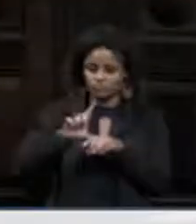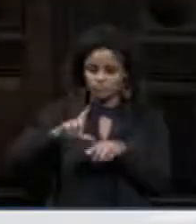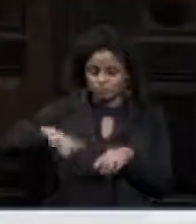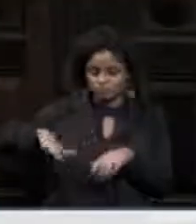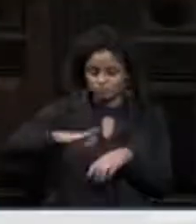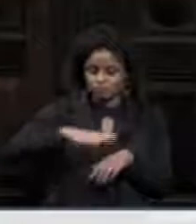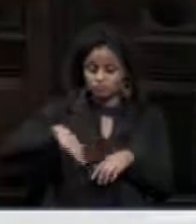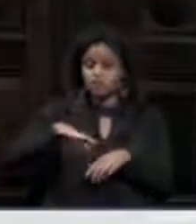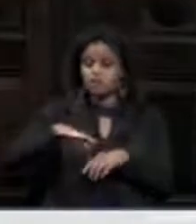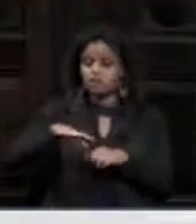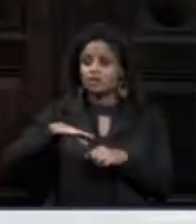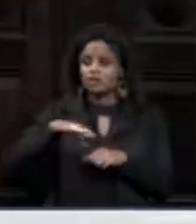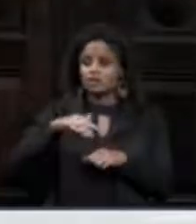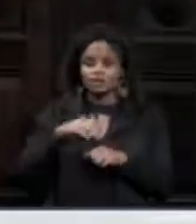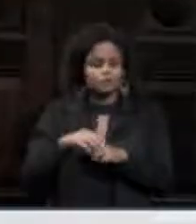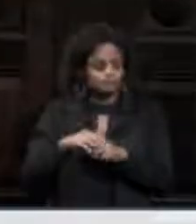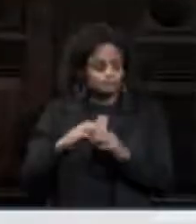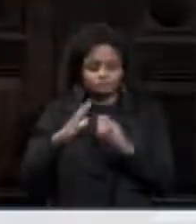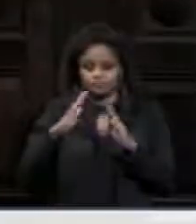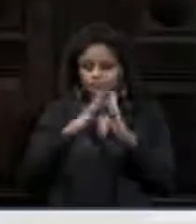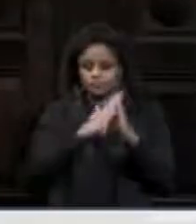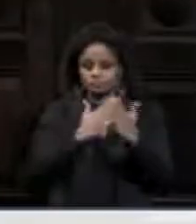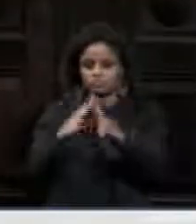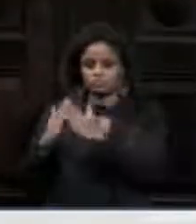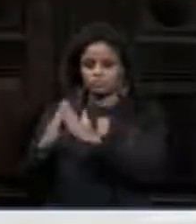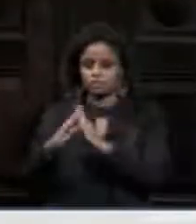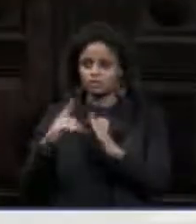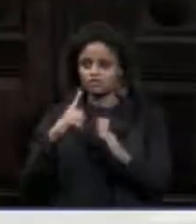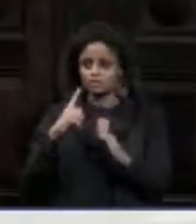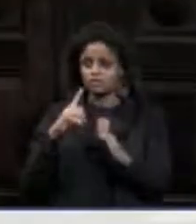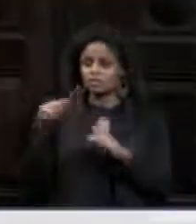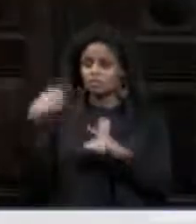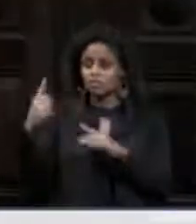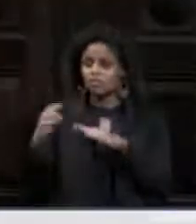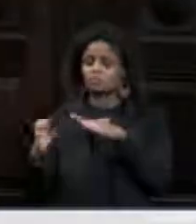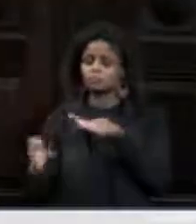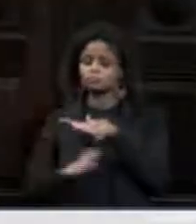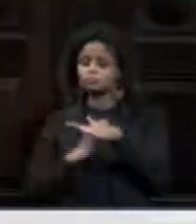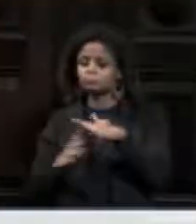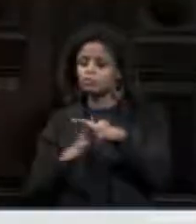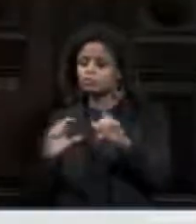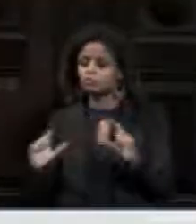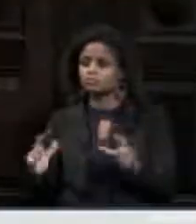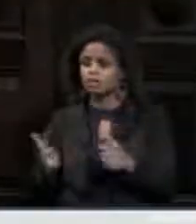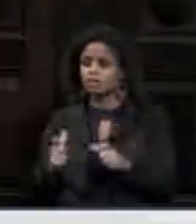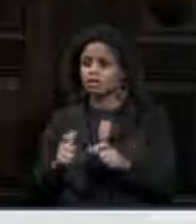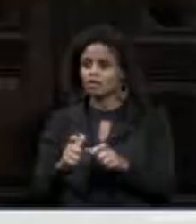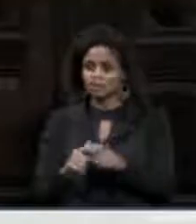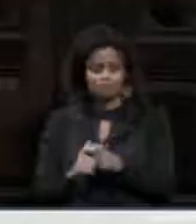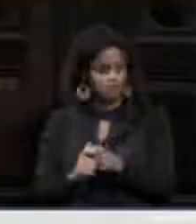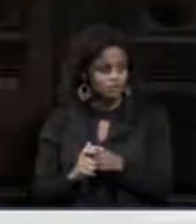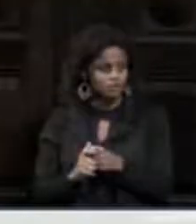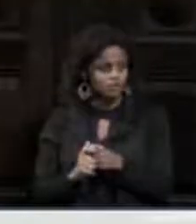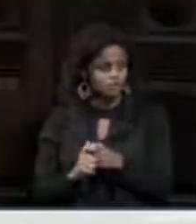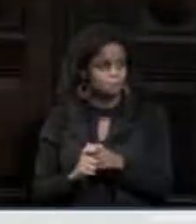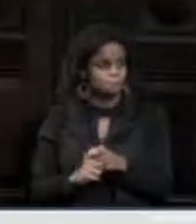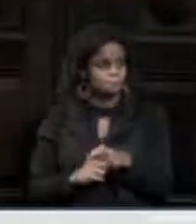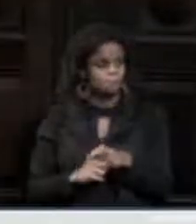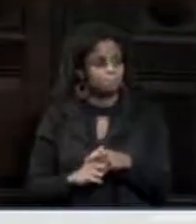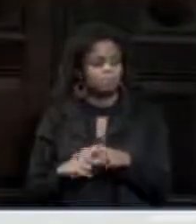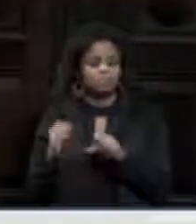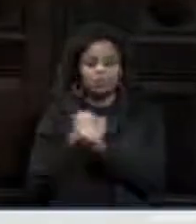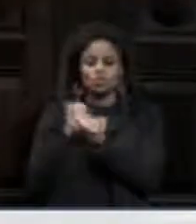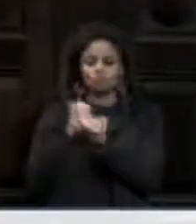a indústria salineira foi se desativando. Na década de 40 chega a Companhia Nacional de Álcalis, a indústria